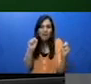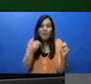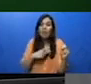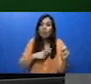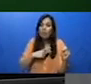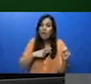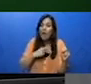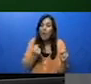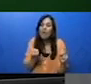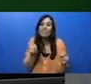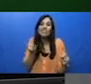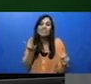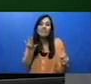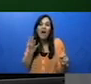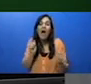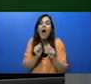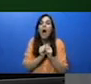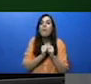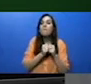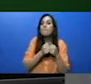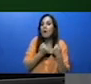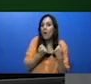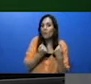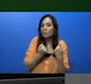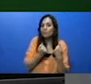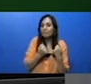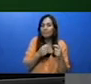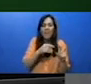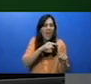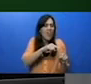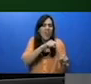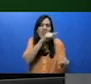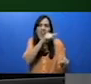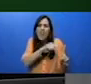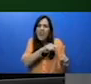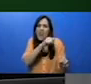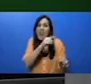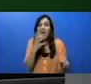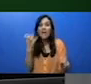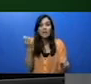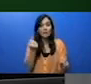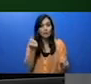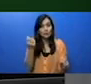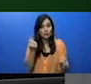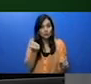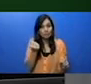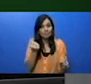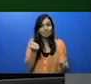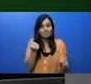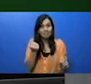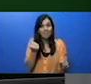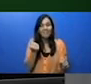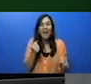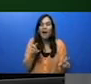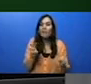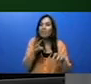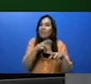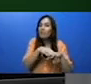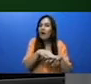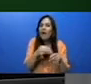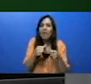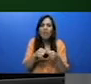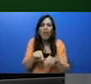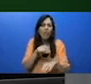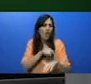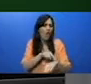gente compra, né? A medida de leite ou qualquer outra bebida. Então, a matemática na nossa vida está presente o tempo